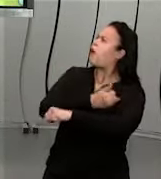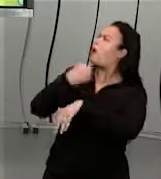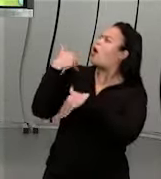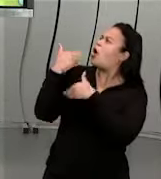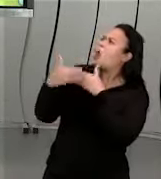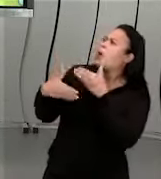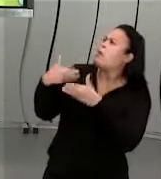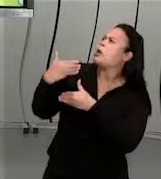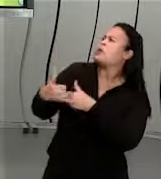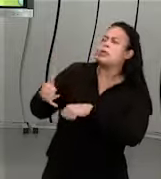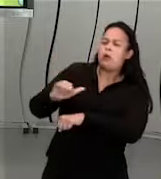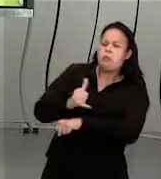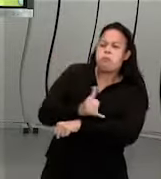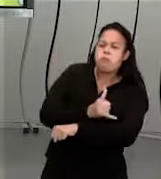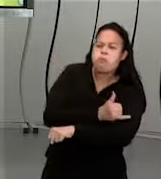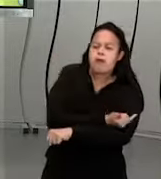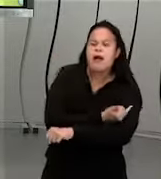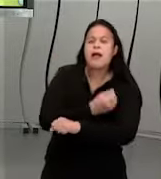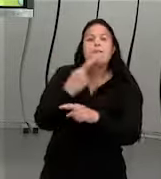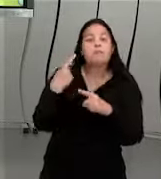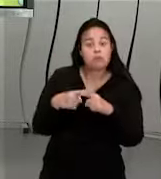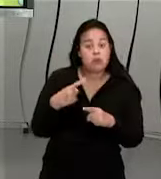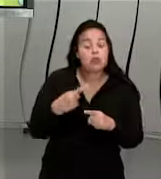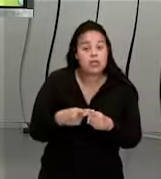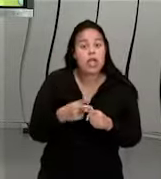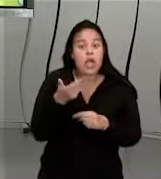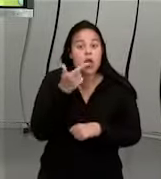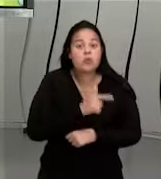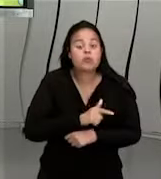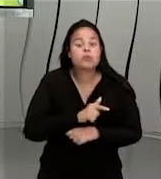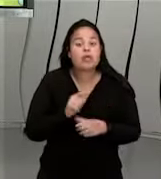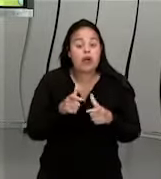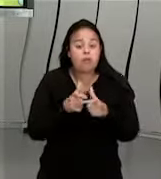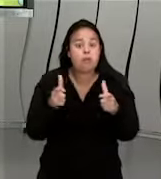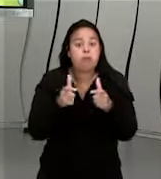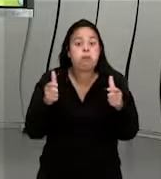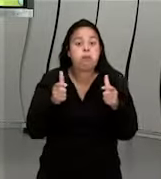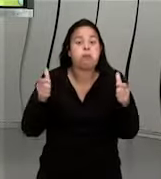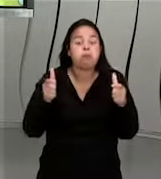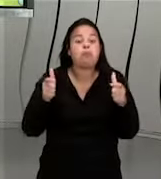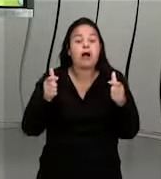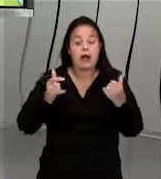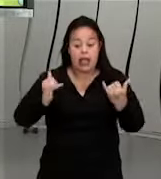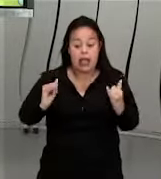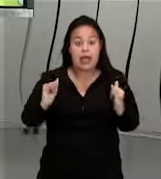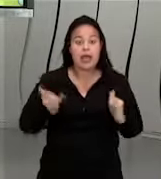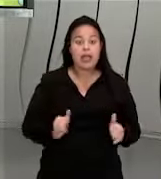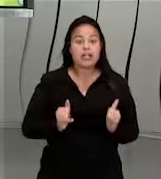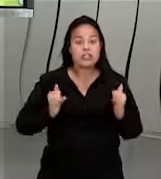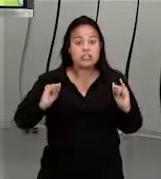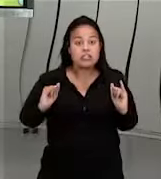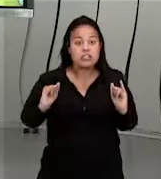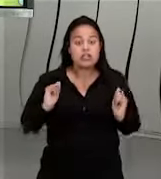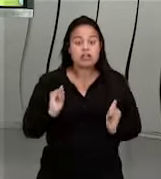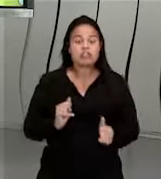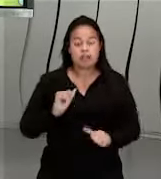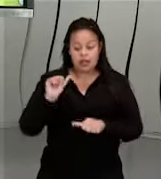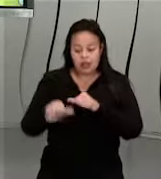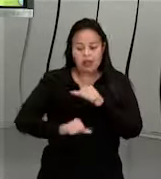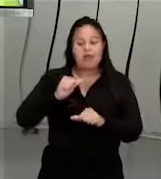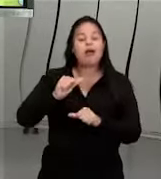de engordar é porque a gente consegue acumular energia em forma de